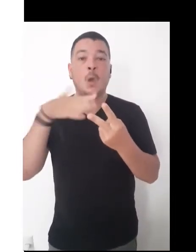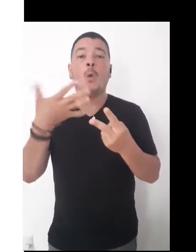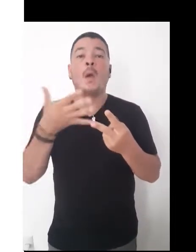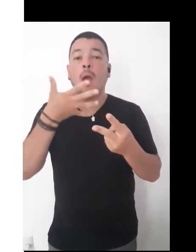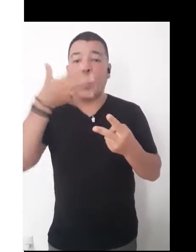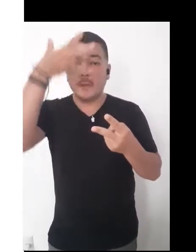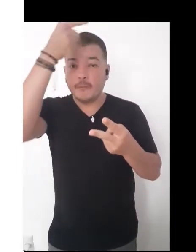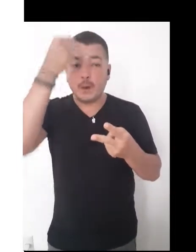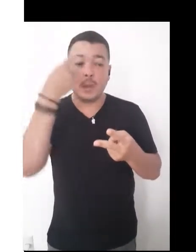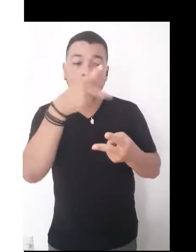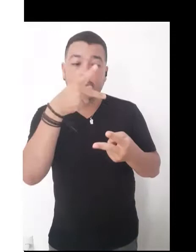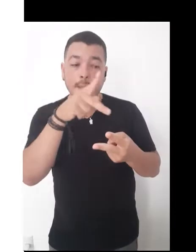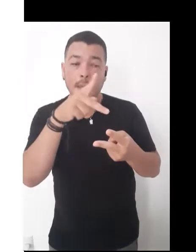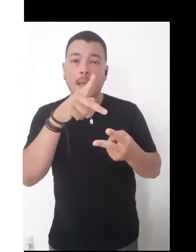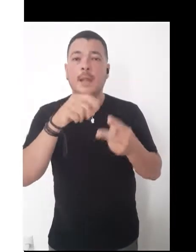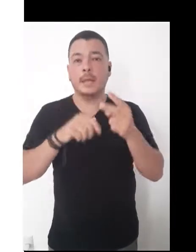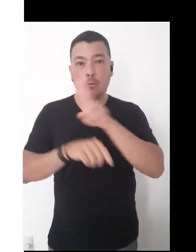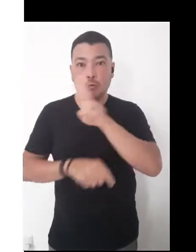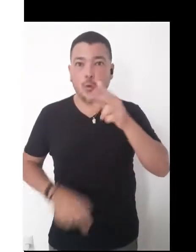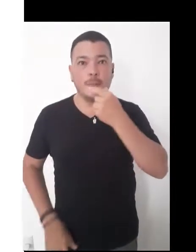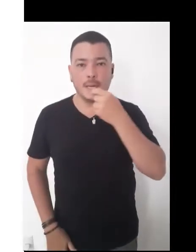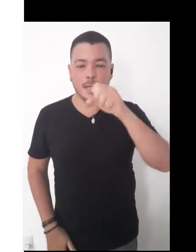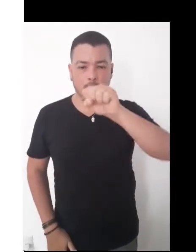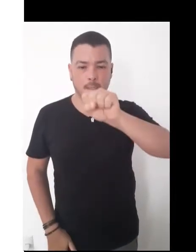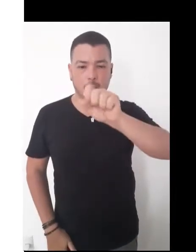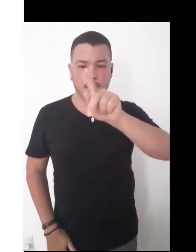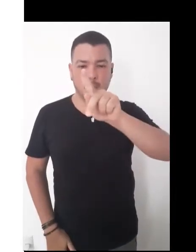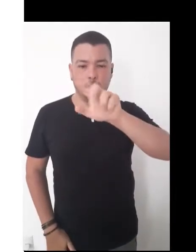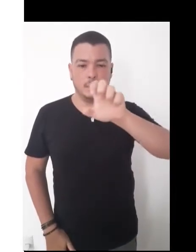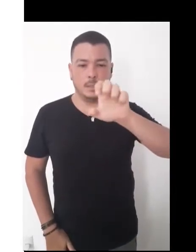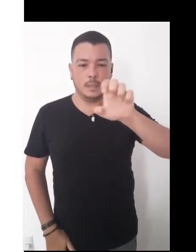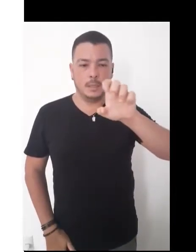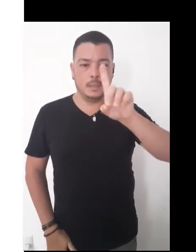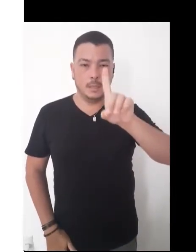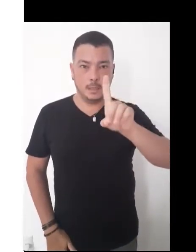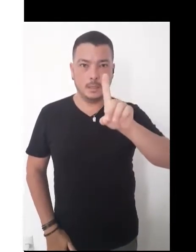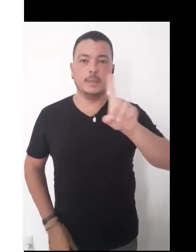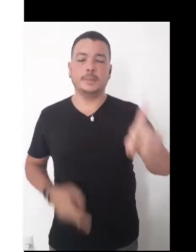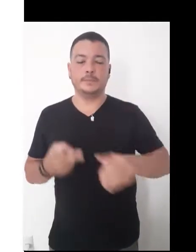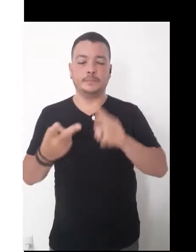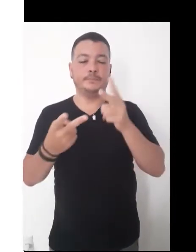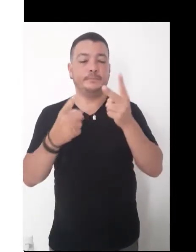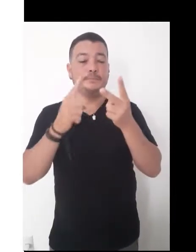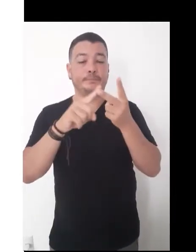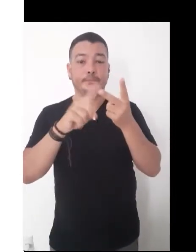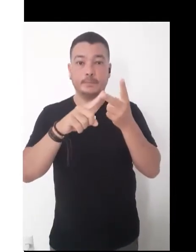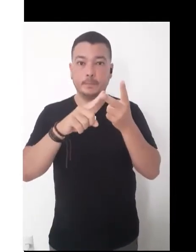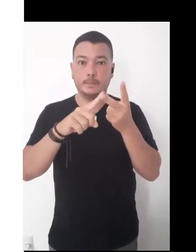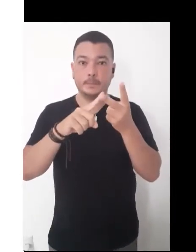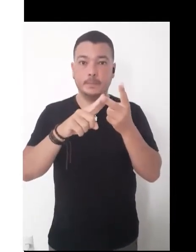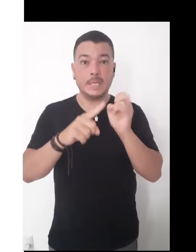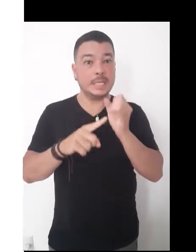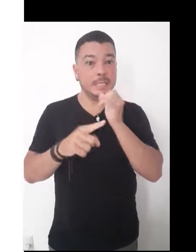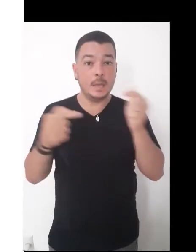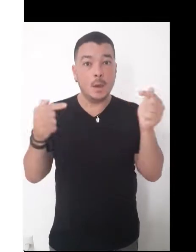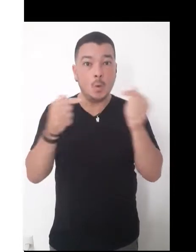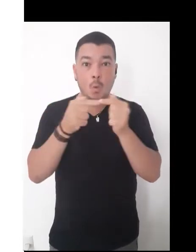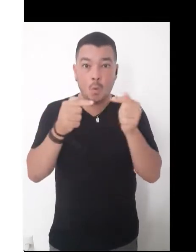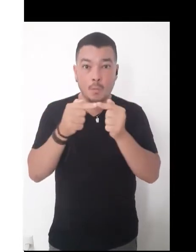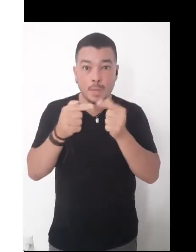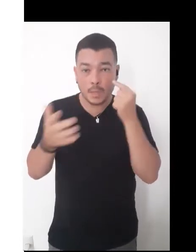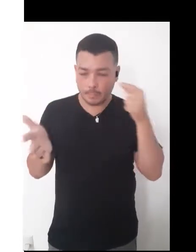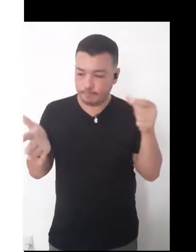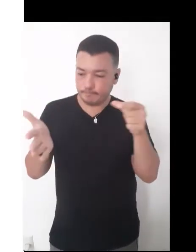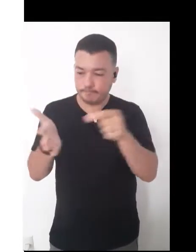né, speed, qual é a velocidade de transferência da minha memória DDR4. Minha placa-mãe é compatível com algumas velocidades só.